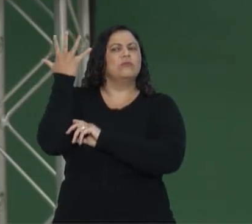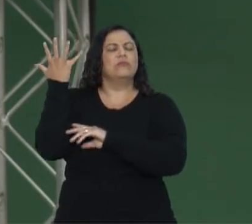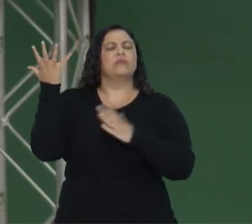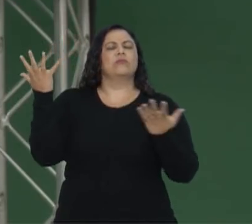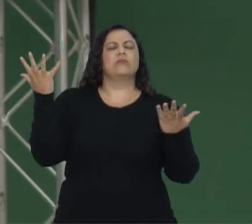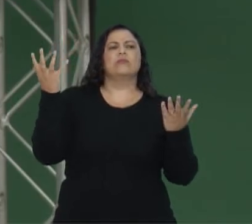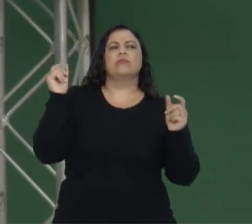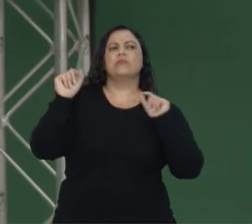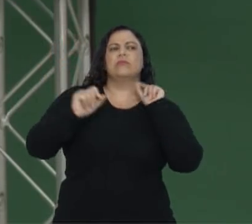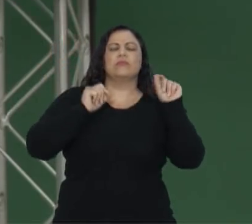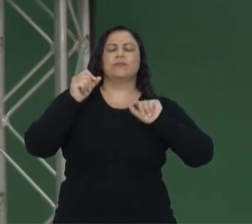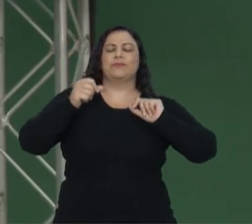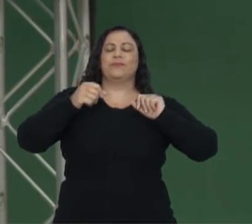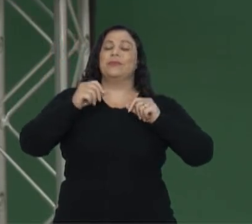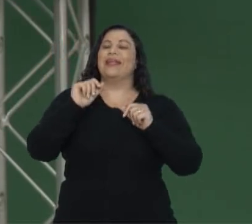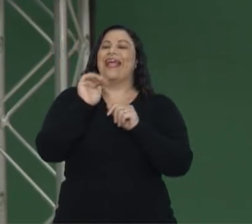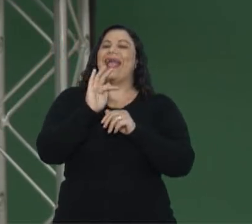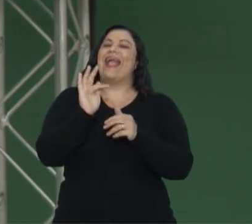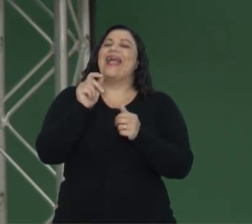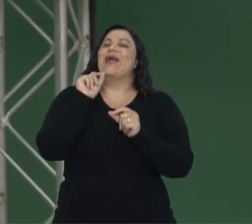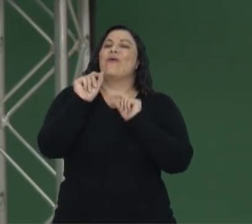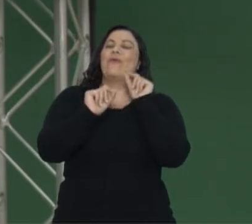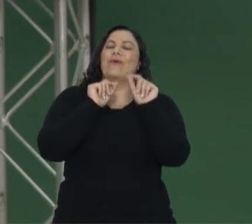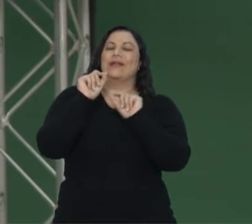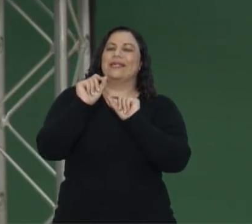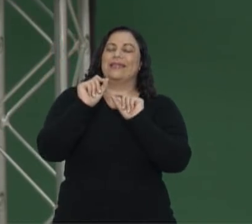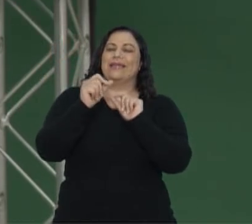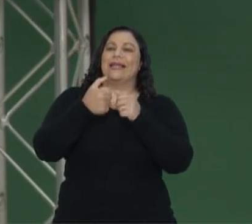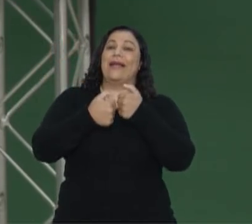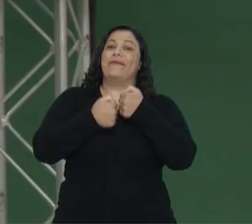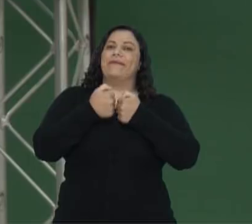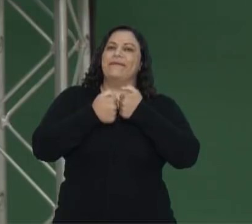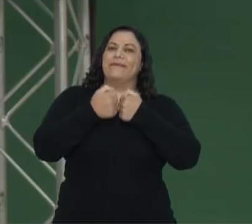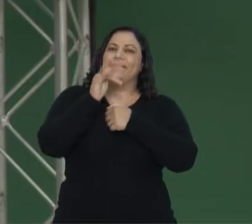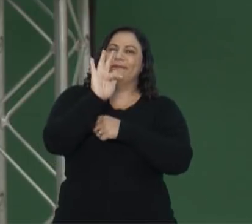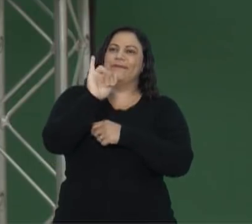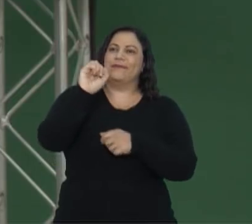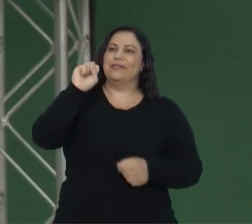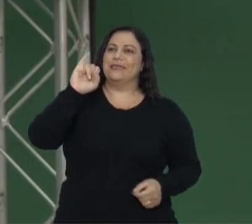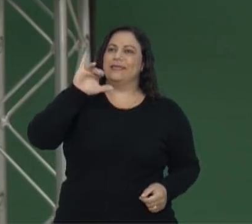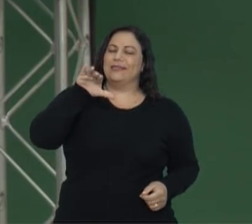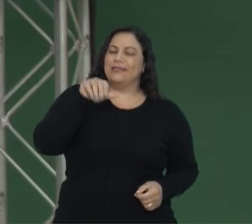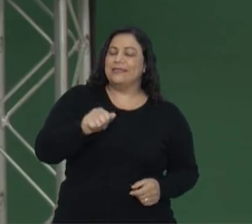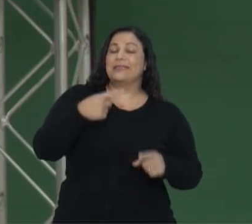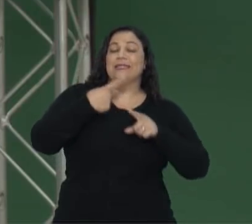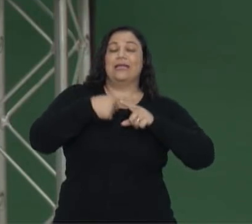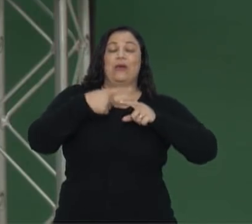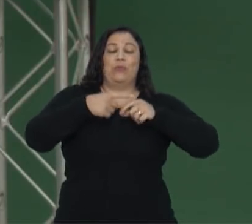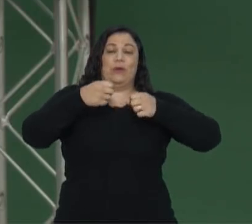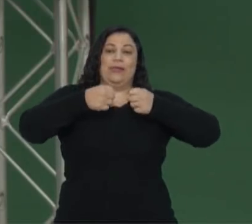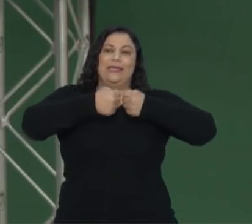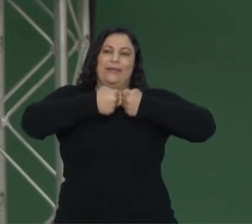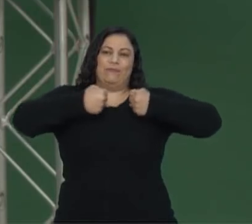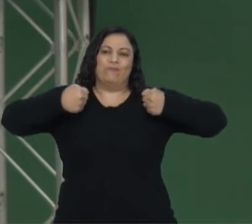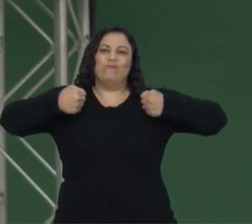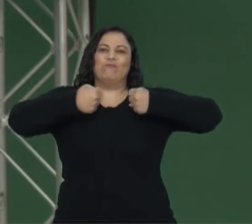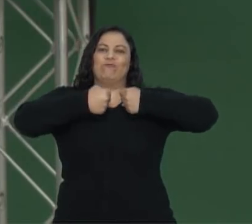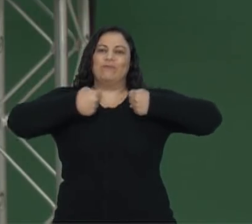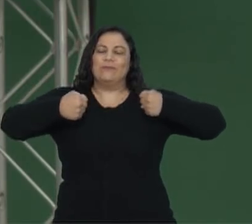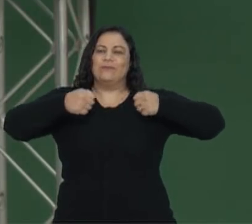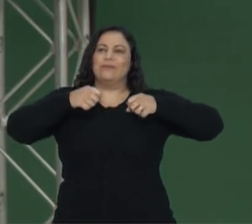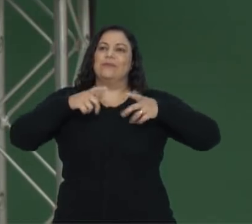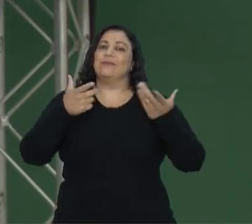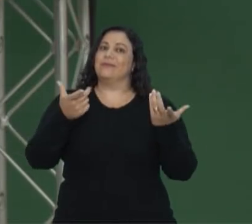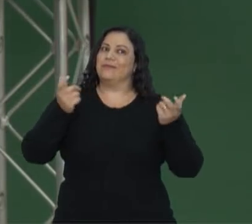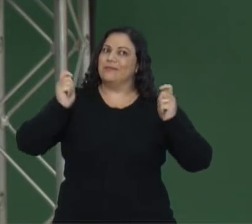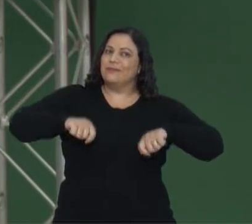no tamanho, no volume do material. Essa pergunta era um pouquinho mais trabalhosa, pela